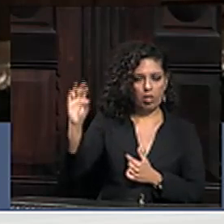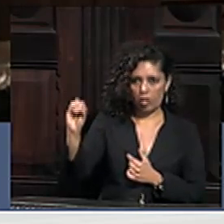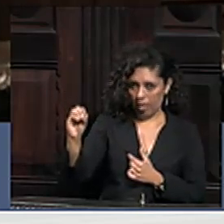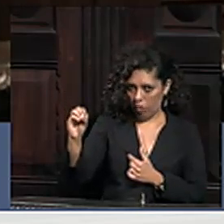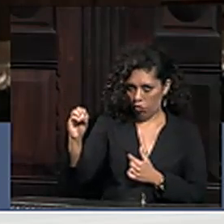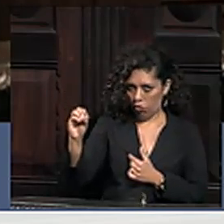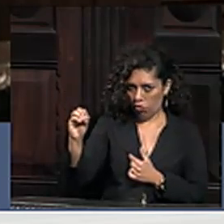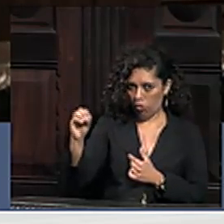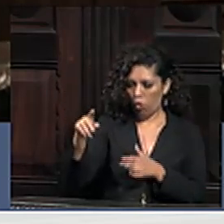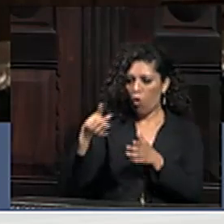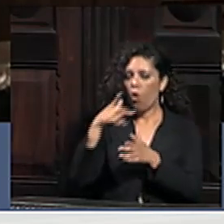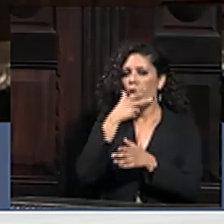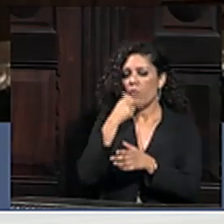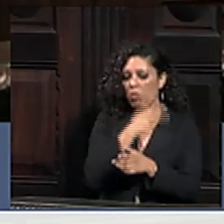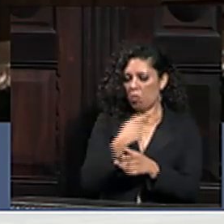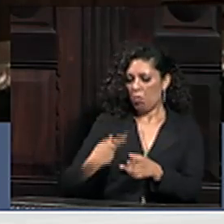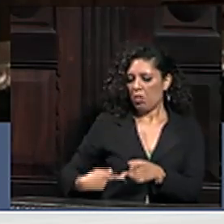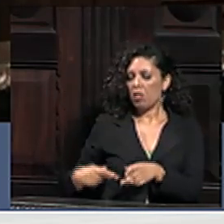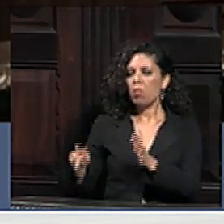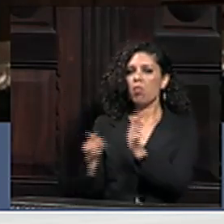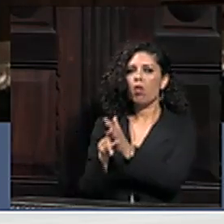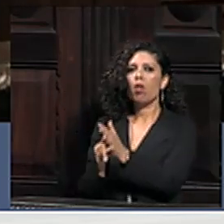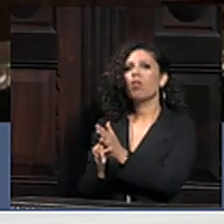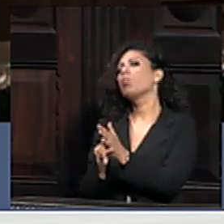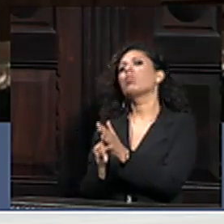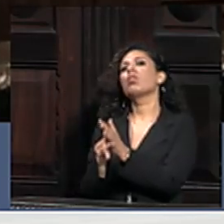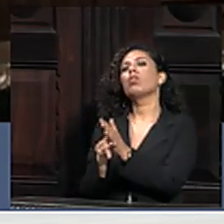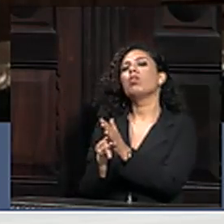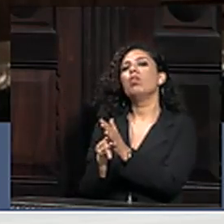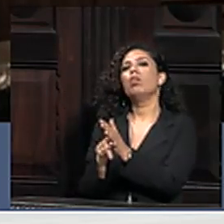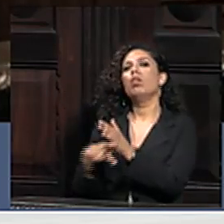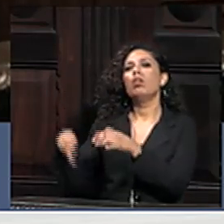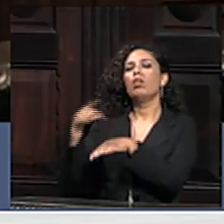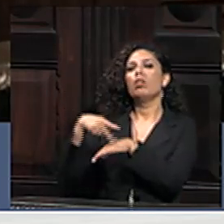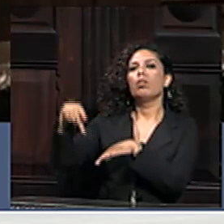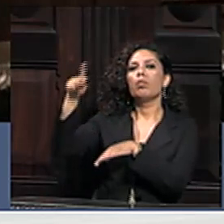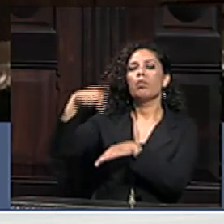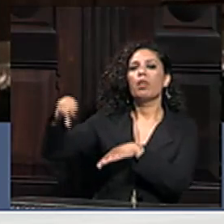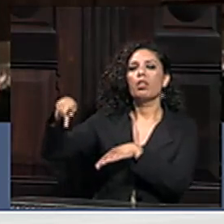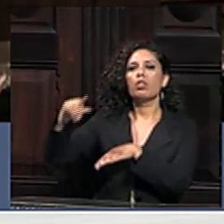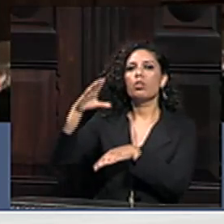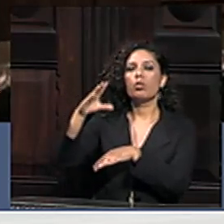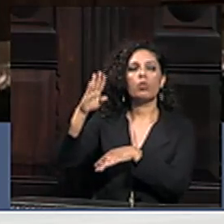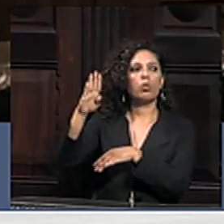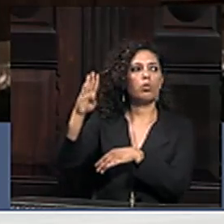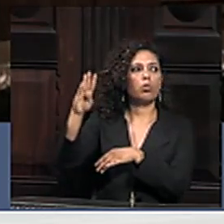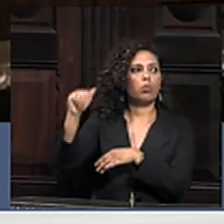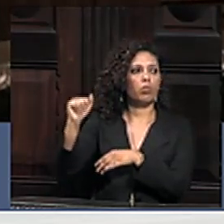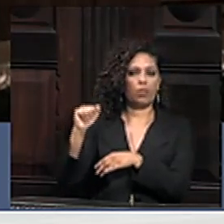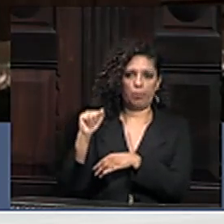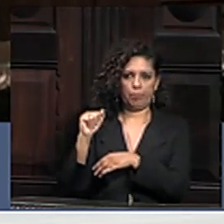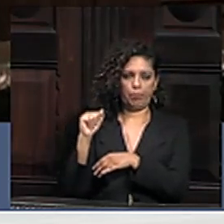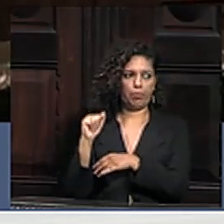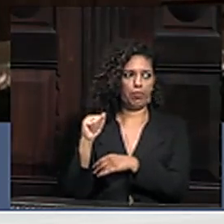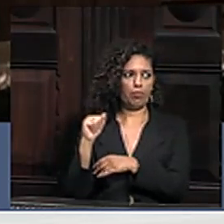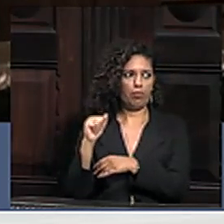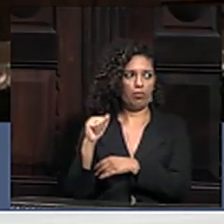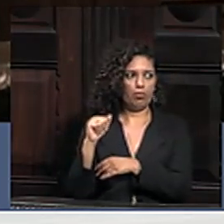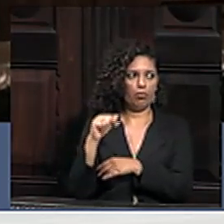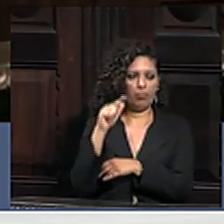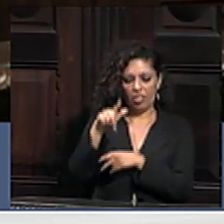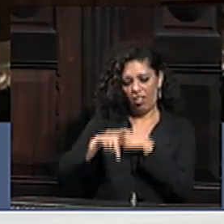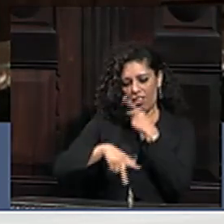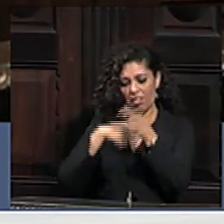os contras-revolucionários serão presos, julgados e condenados, mostrando a celeridade